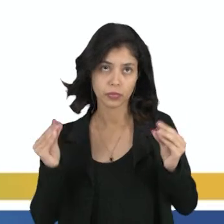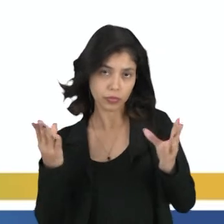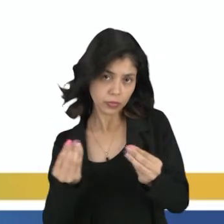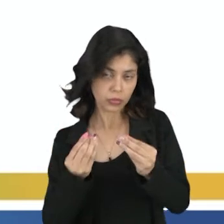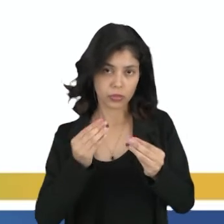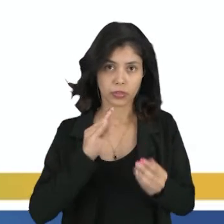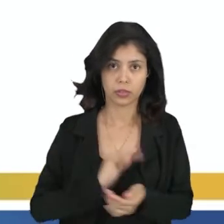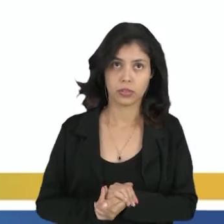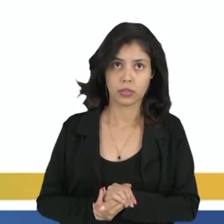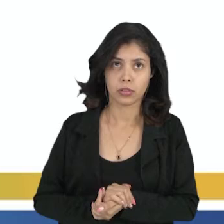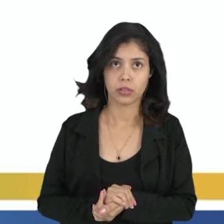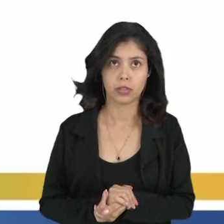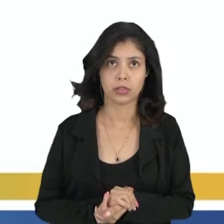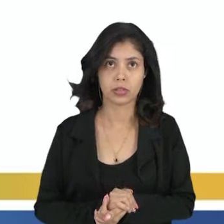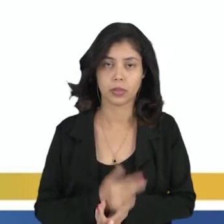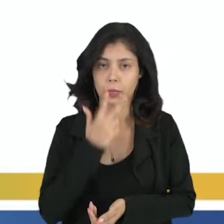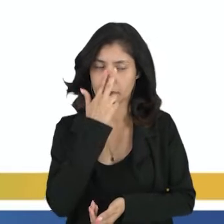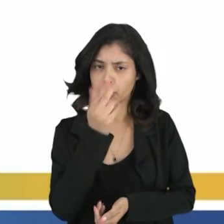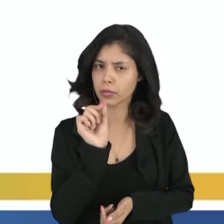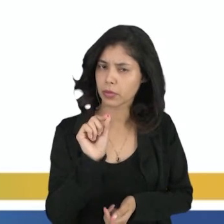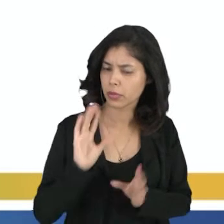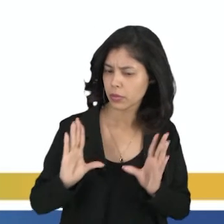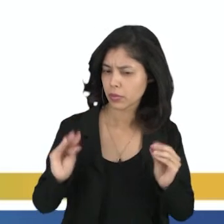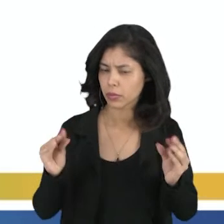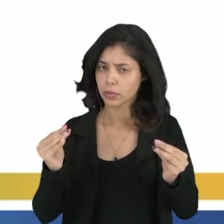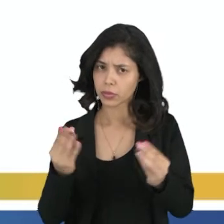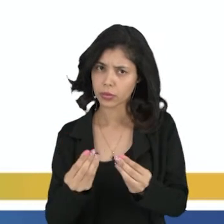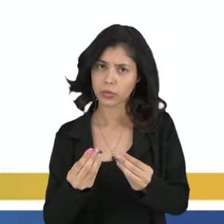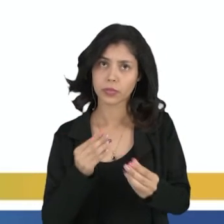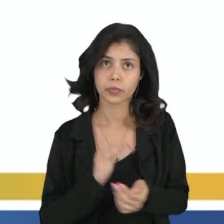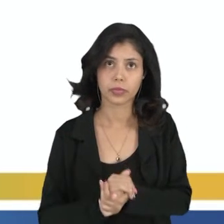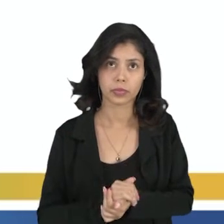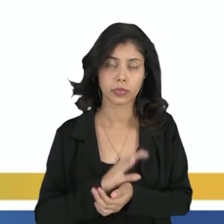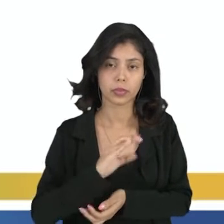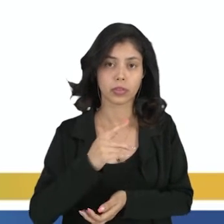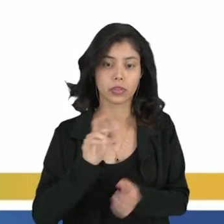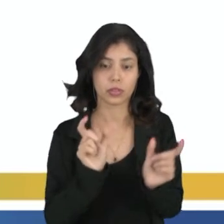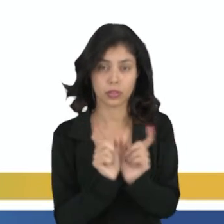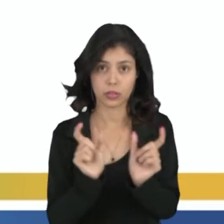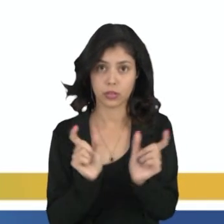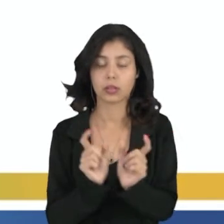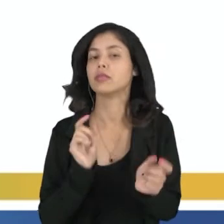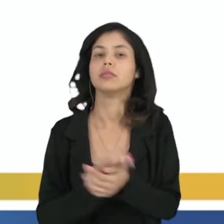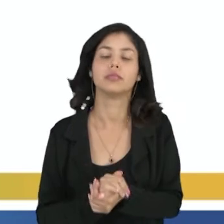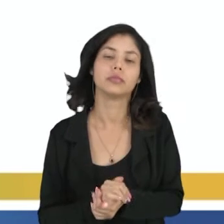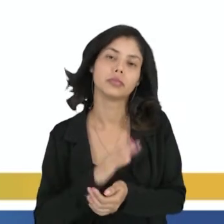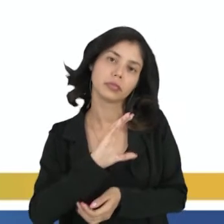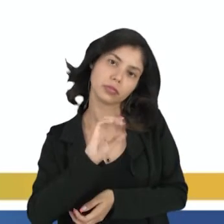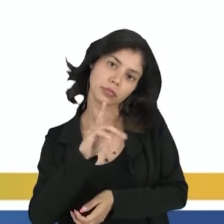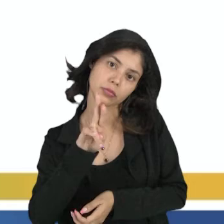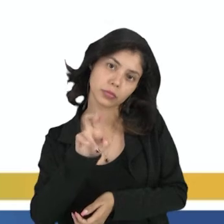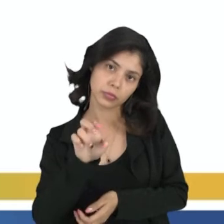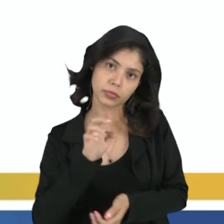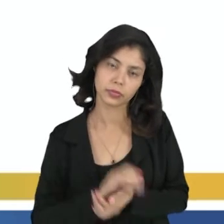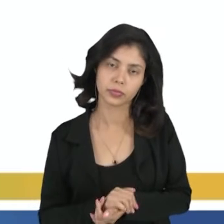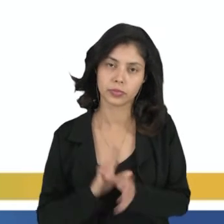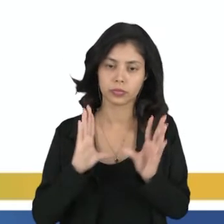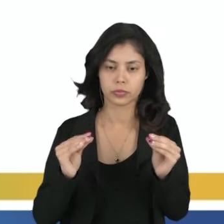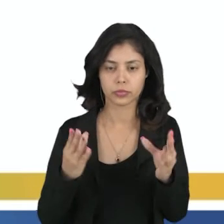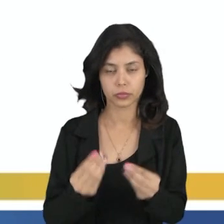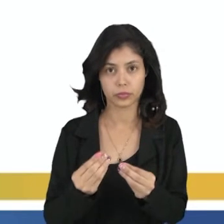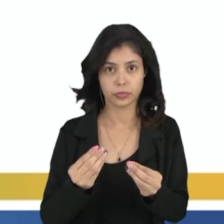simples aqui, agora ela aparece aqui na substância composta. O cobre estava aqui só na